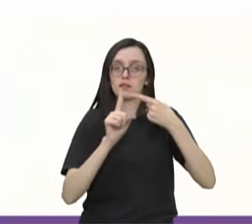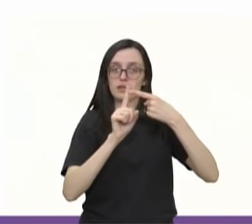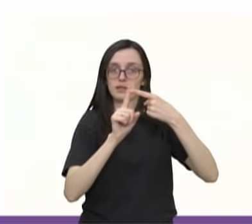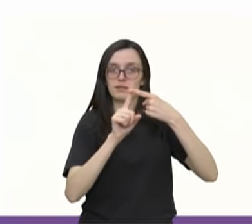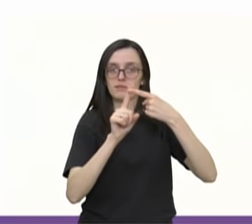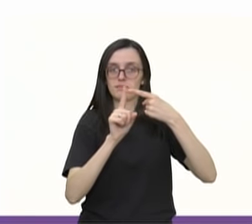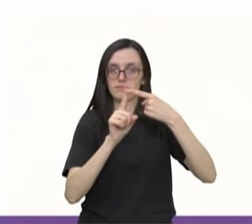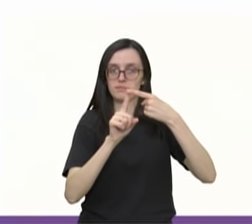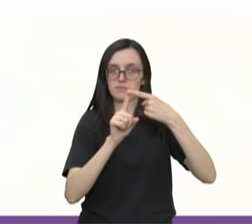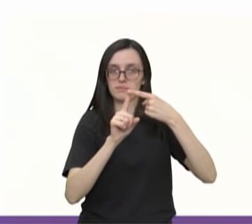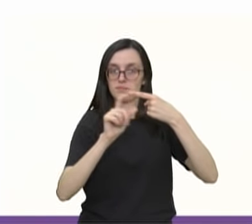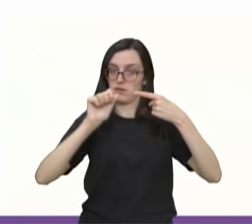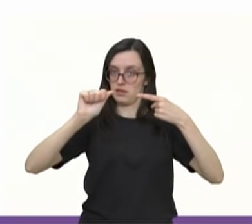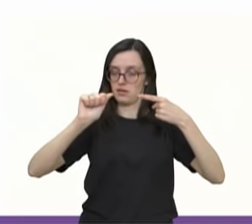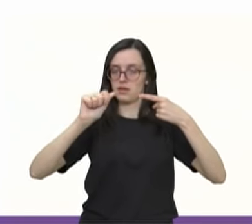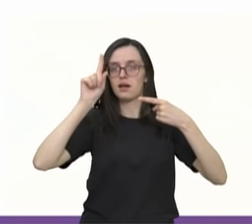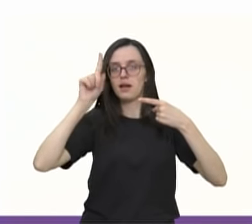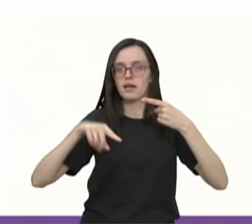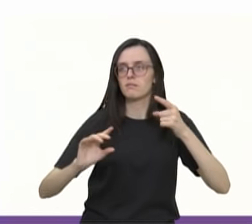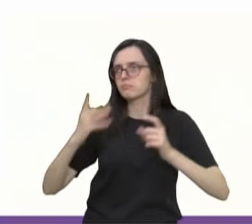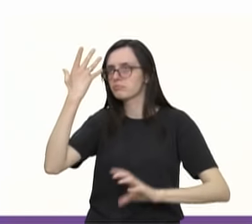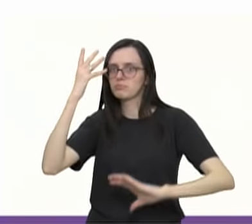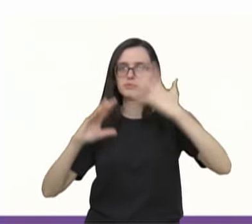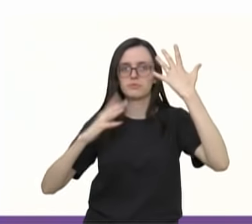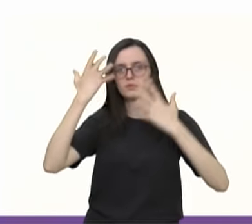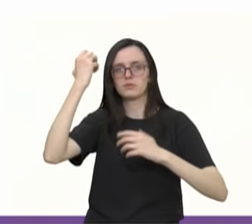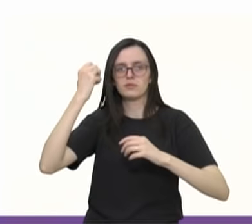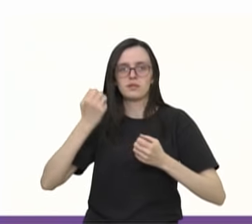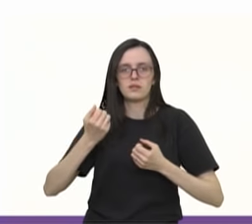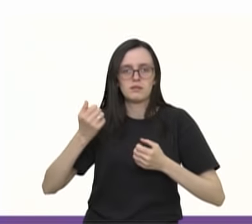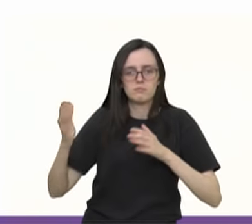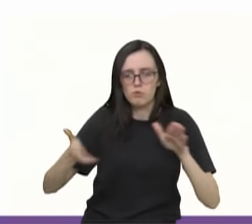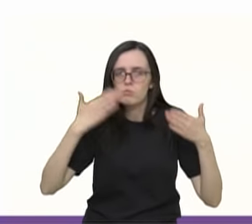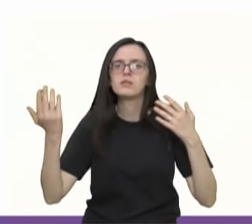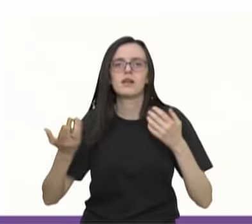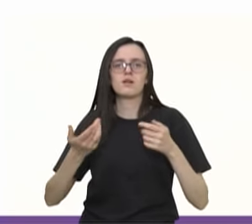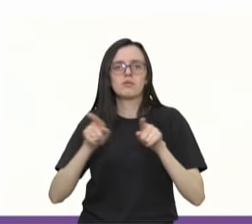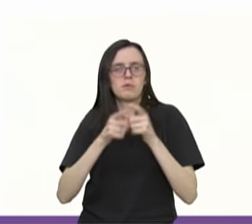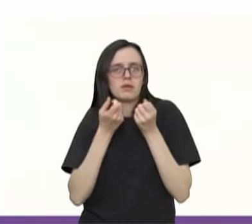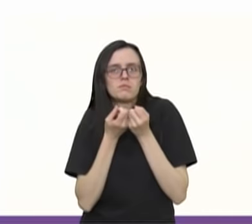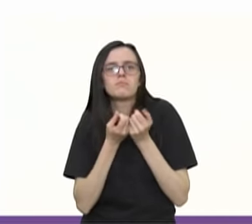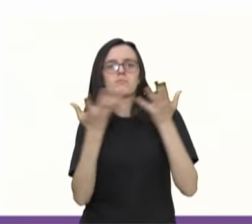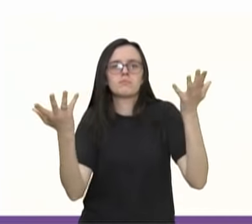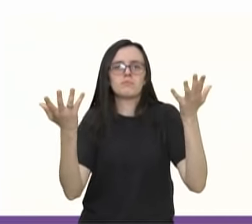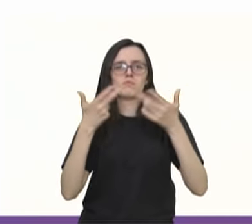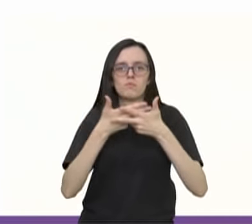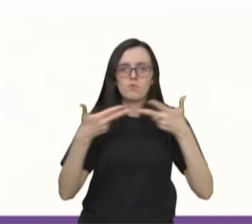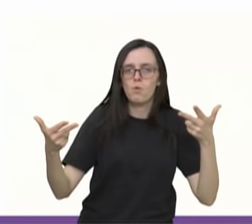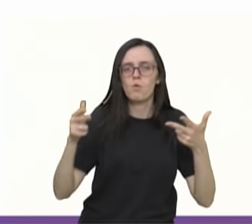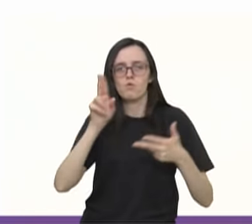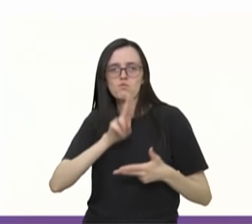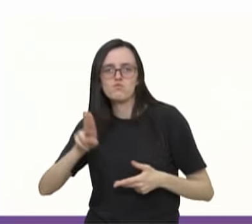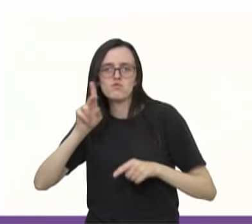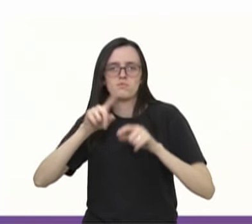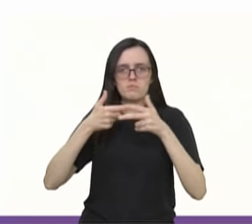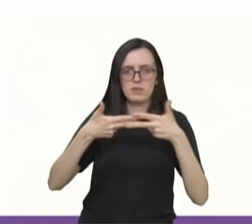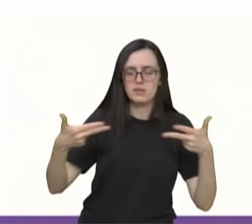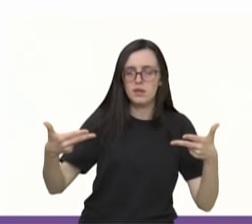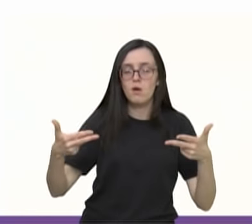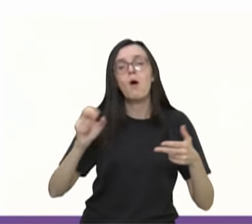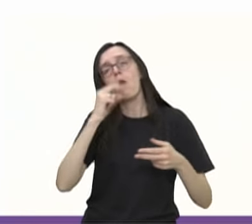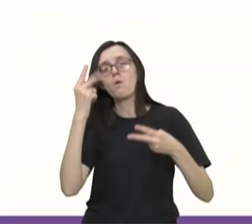a e os fenômenos de produção a distribuição e consumo de bens e serviços ou a letra b